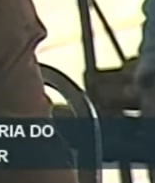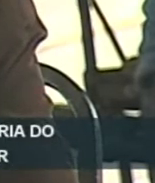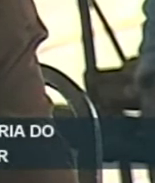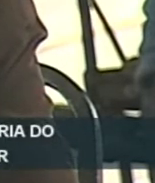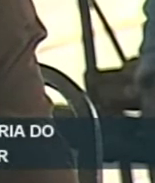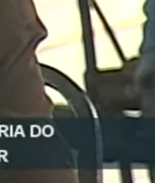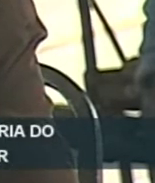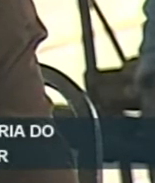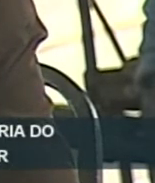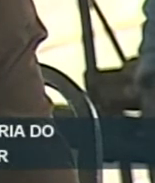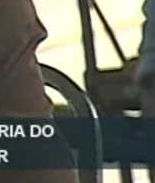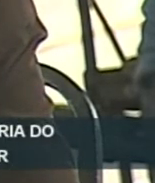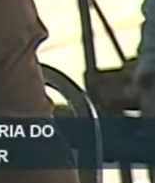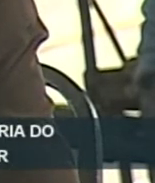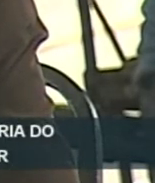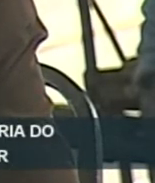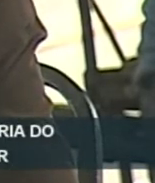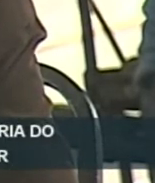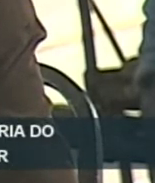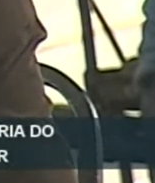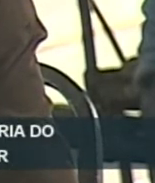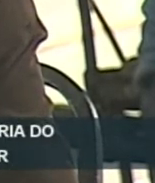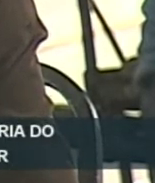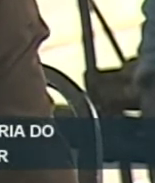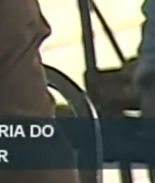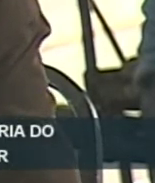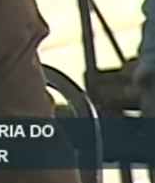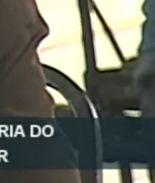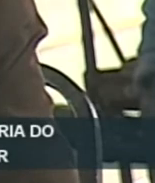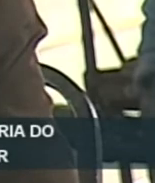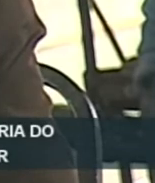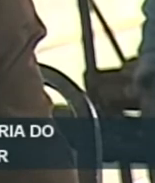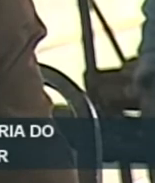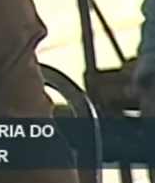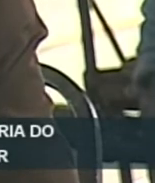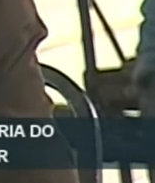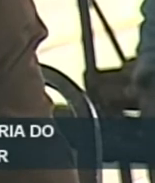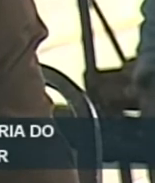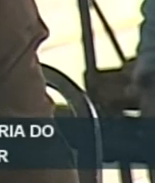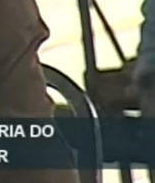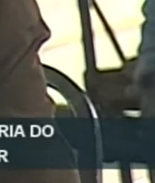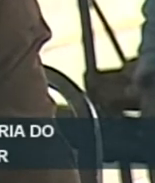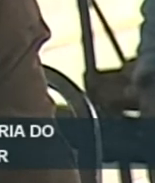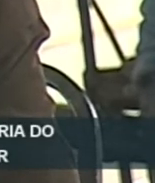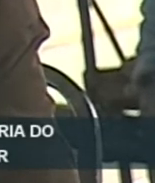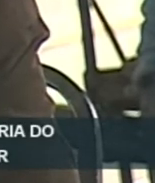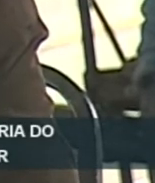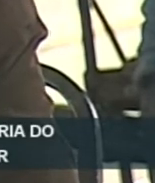tivesse sido um patrocinador dessas iniciativas, de